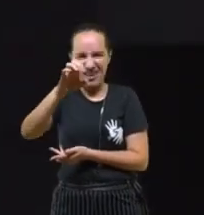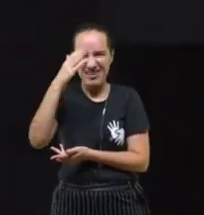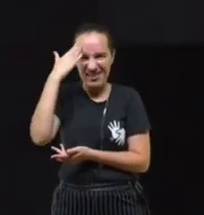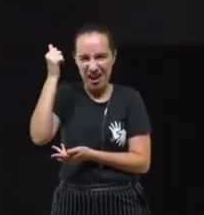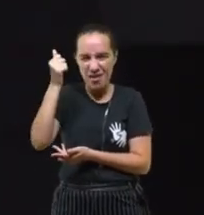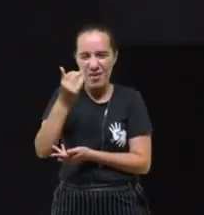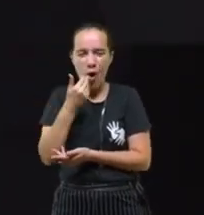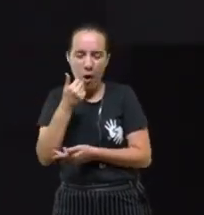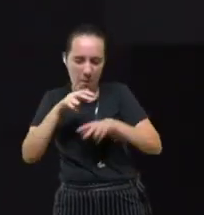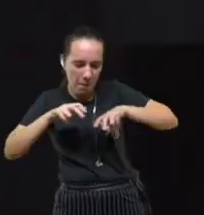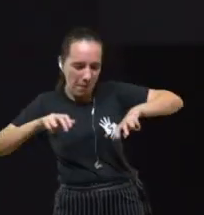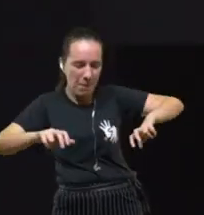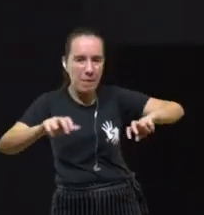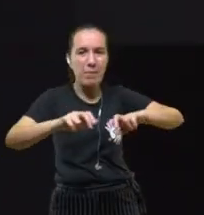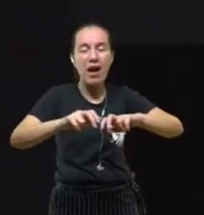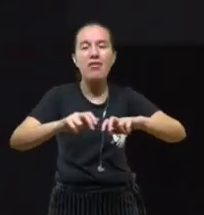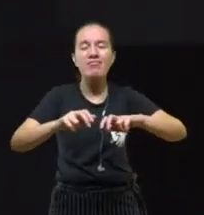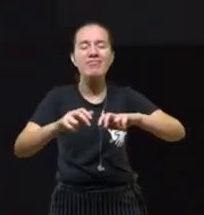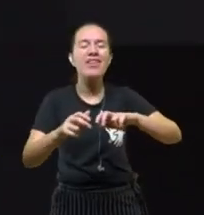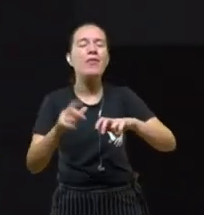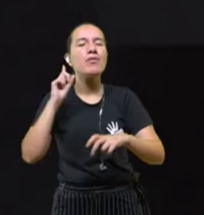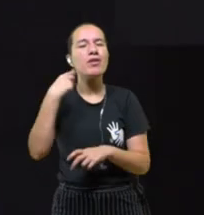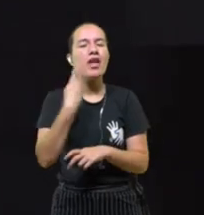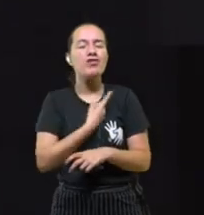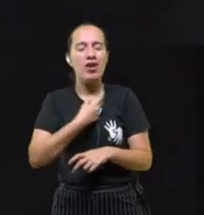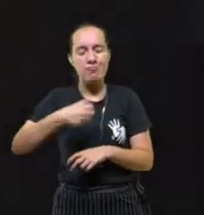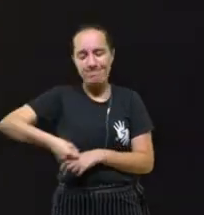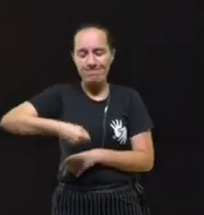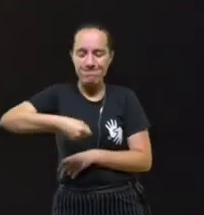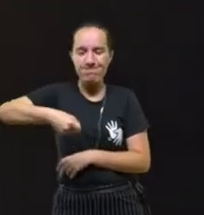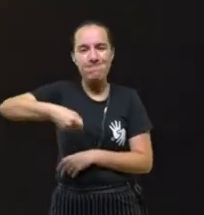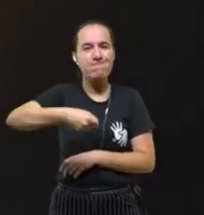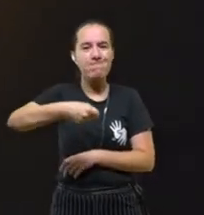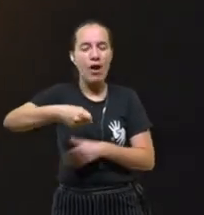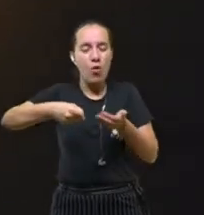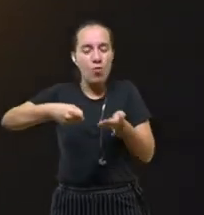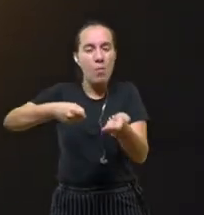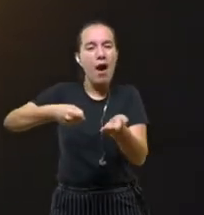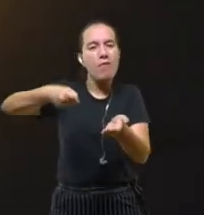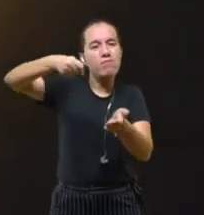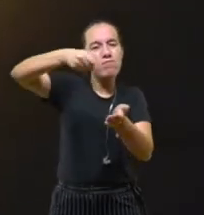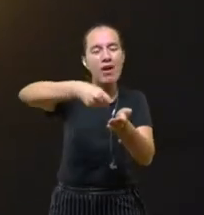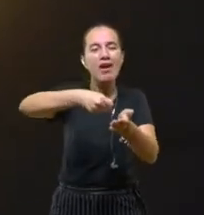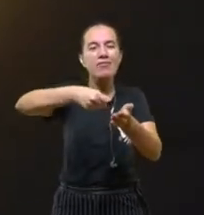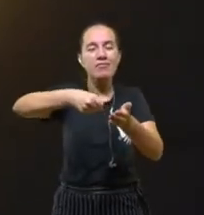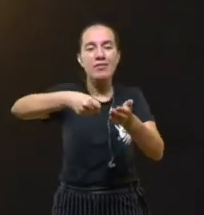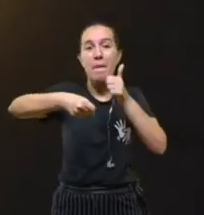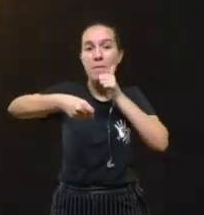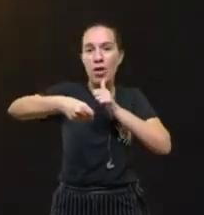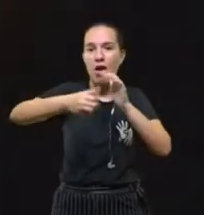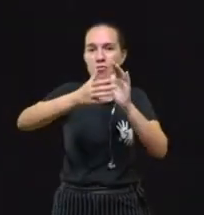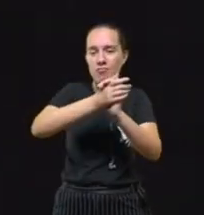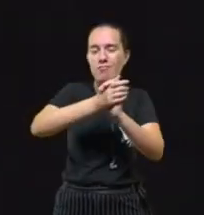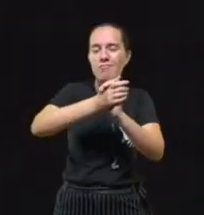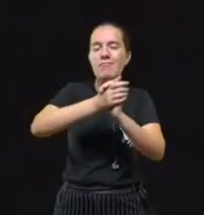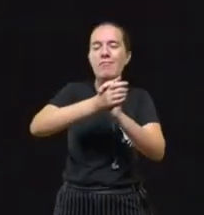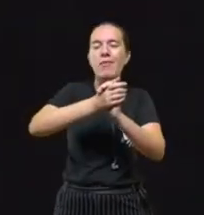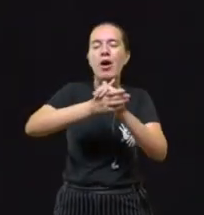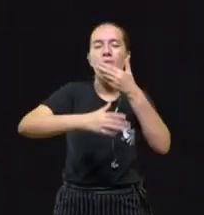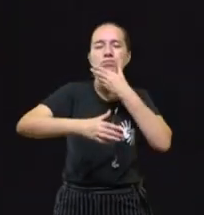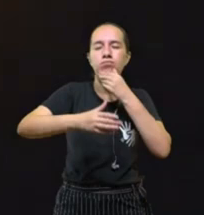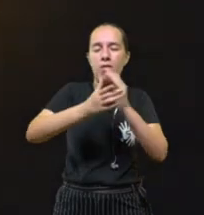nós entramos nesse barco e começamos a atravessar o lago.